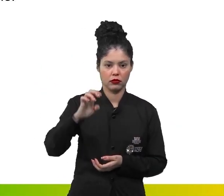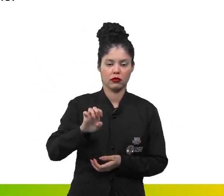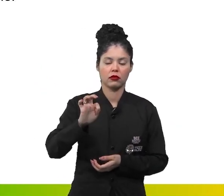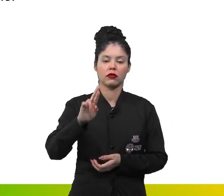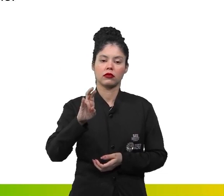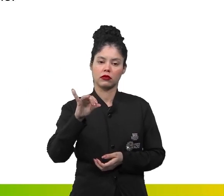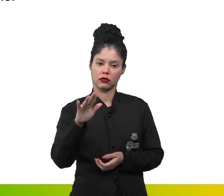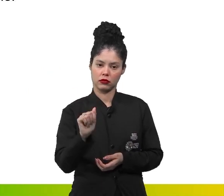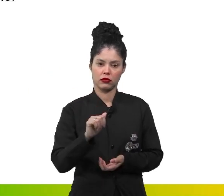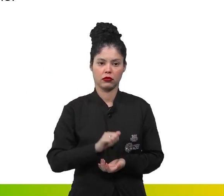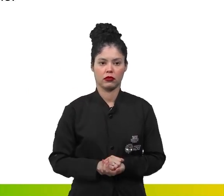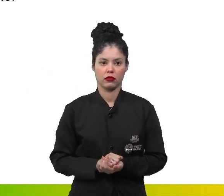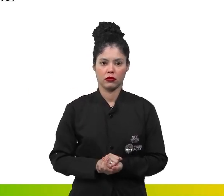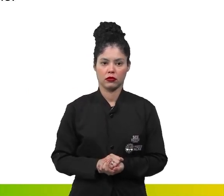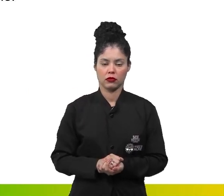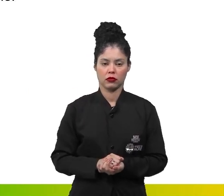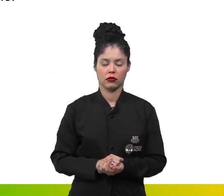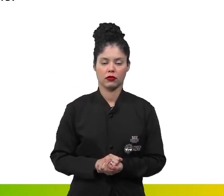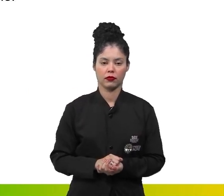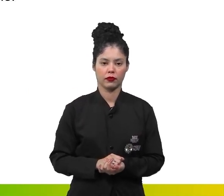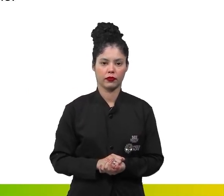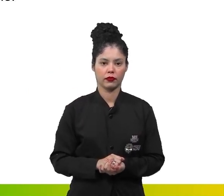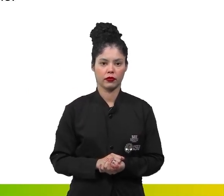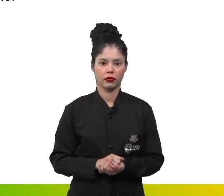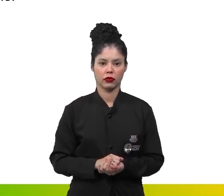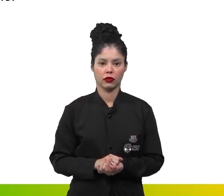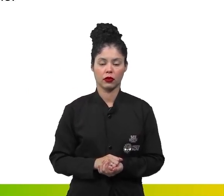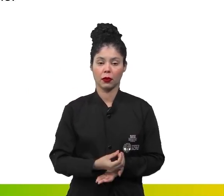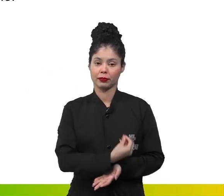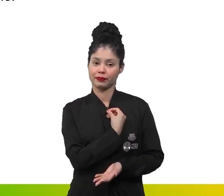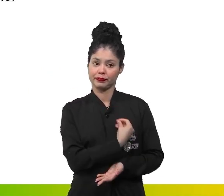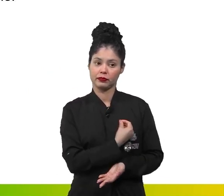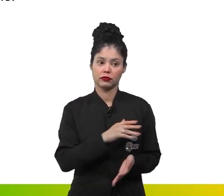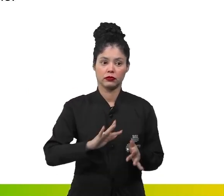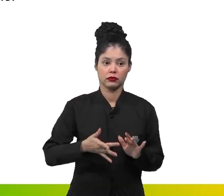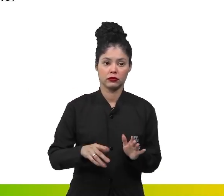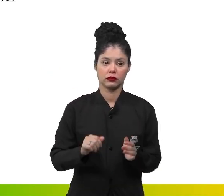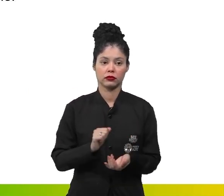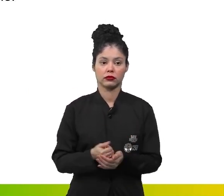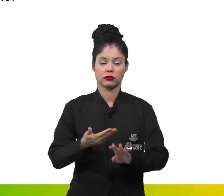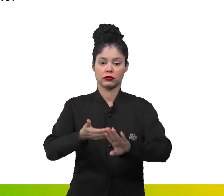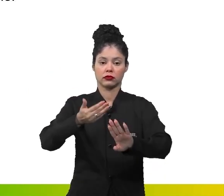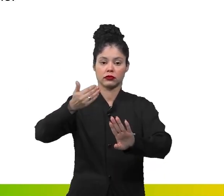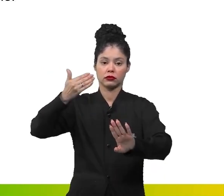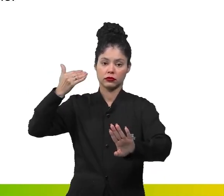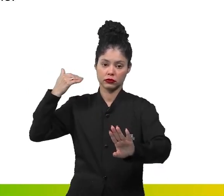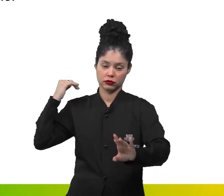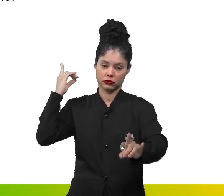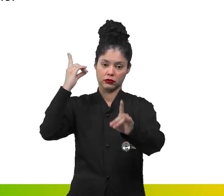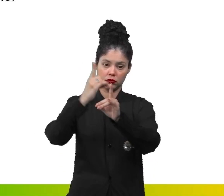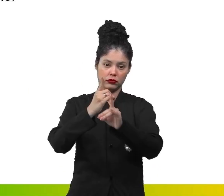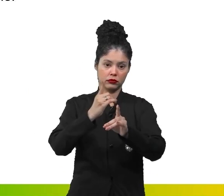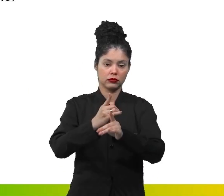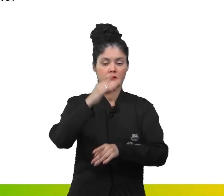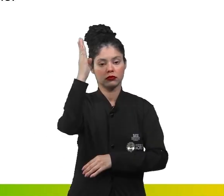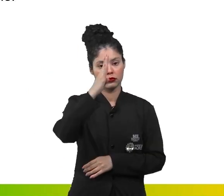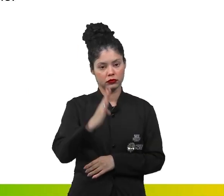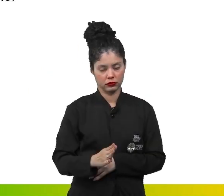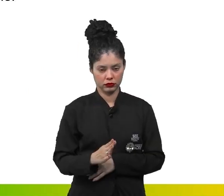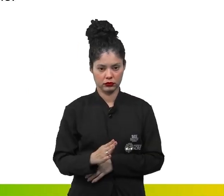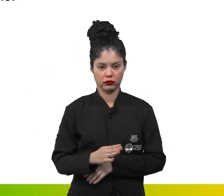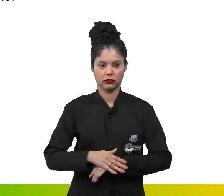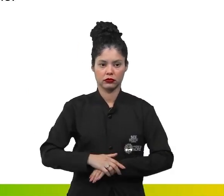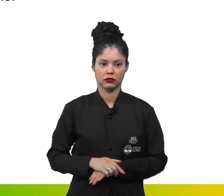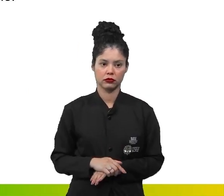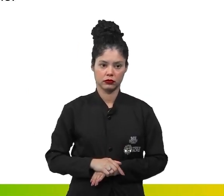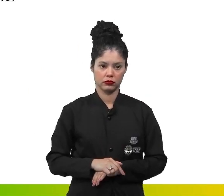diferentes etnias e também culturas que estiveram presentes e em contato